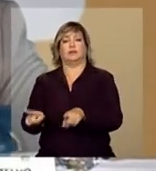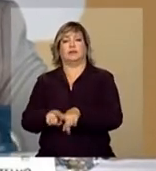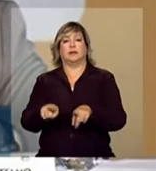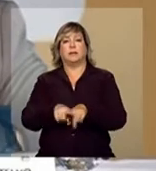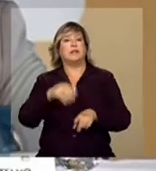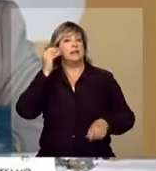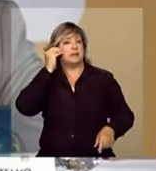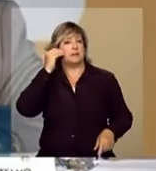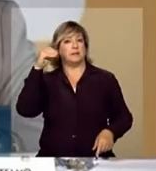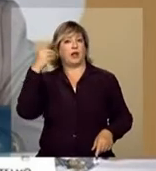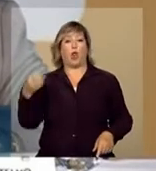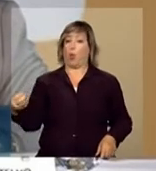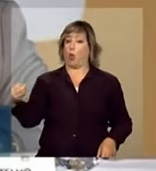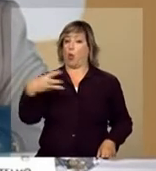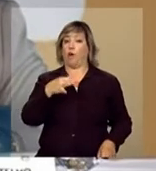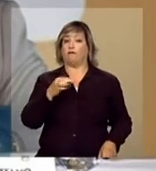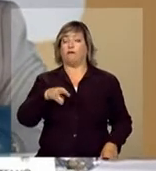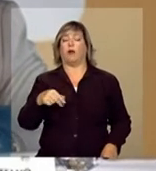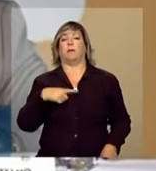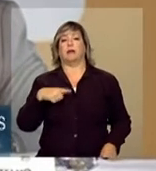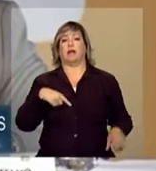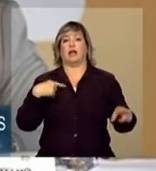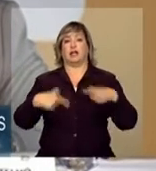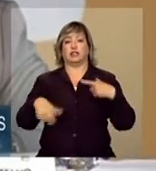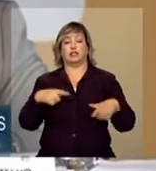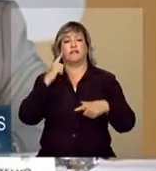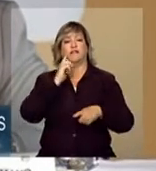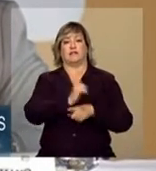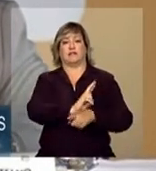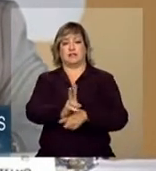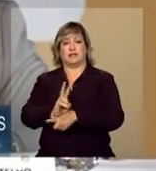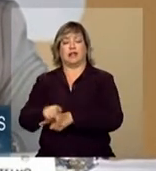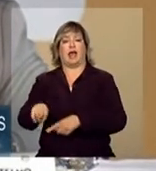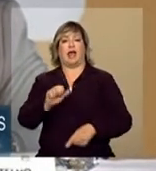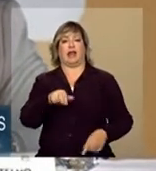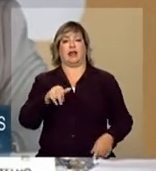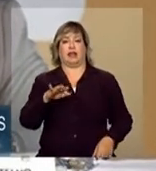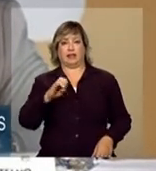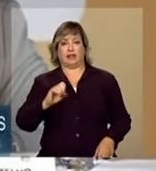experiência, uma nova forma de agir, de fiscalizar da Anatel.